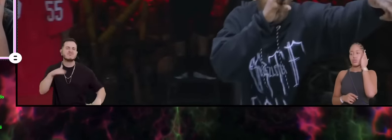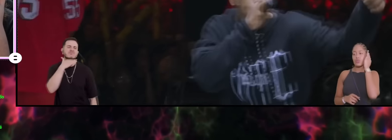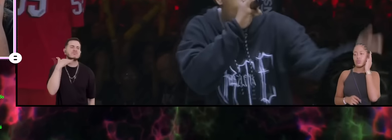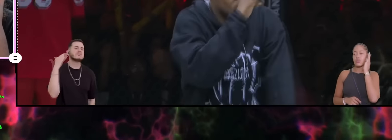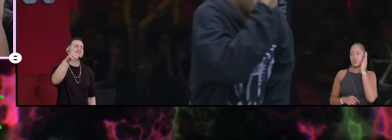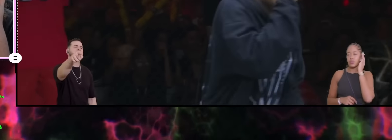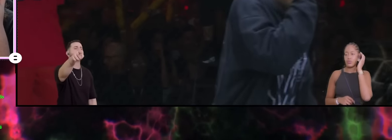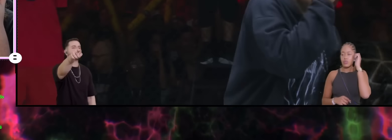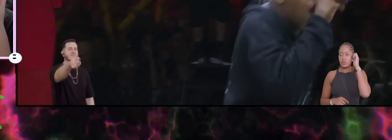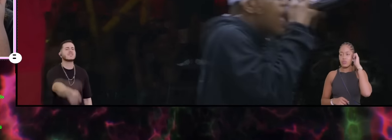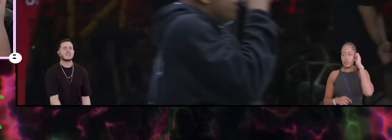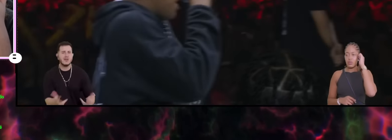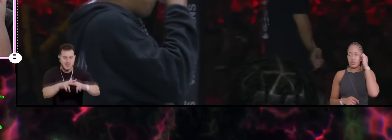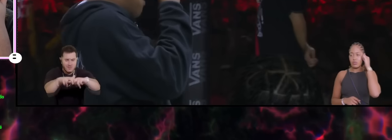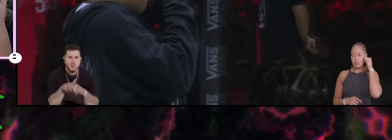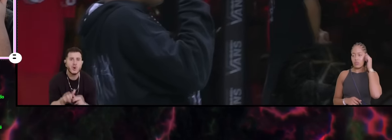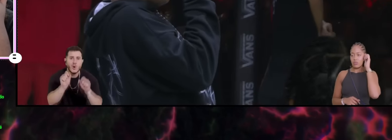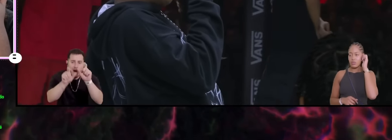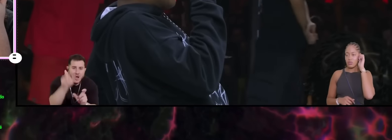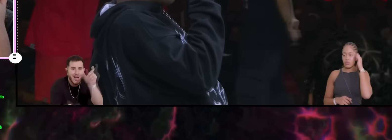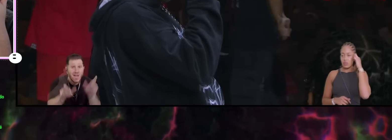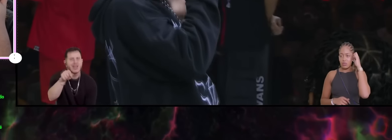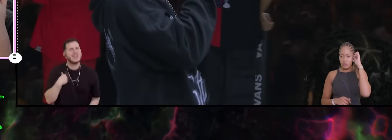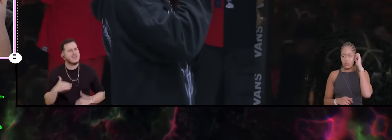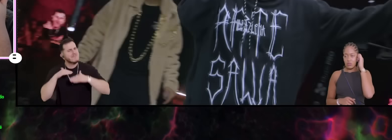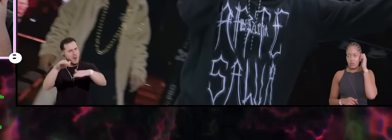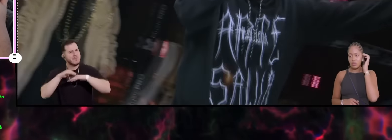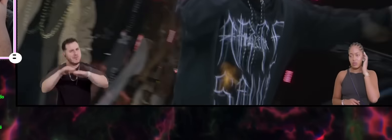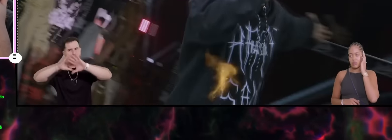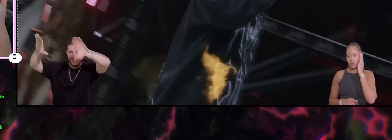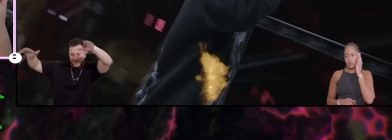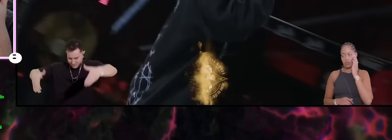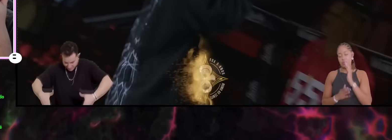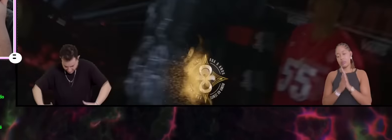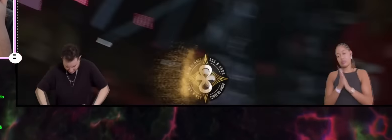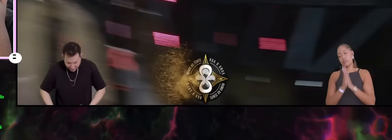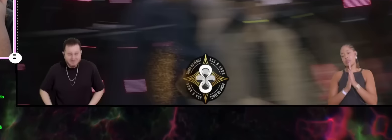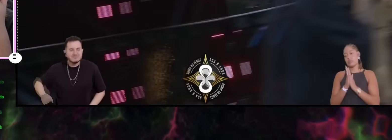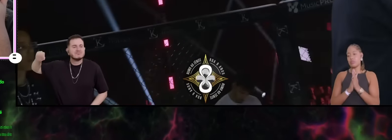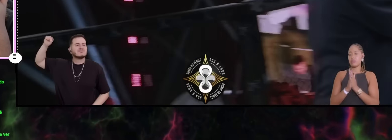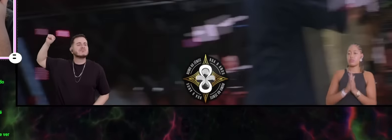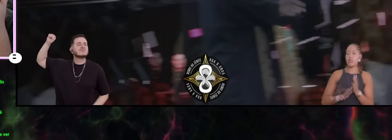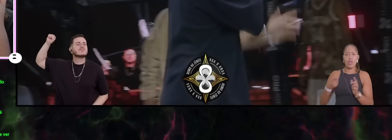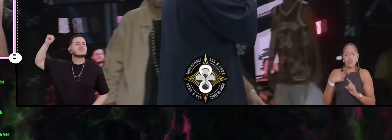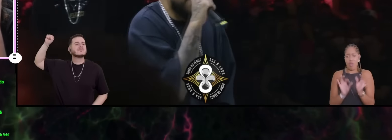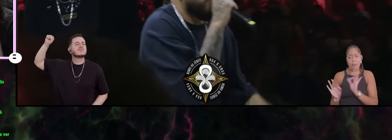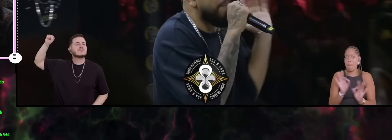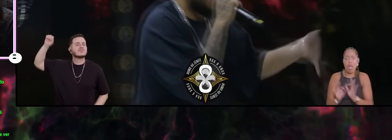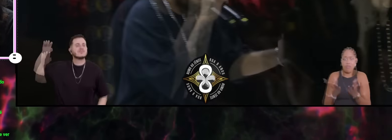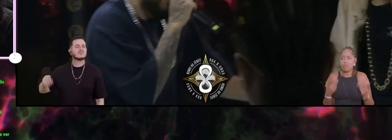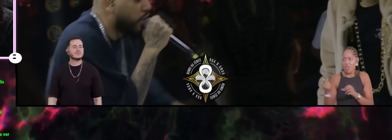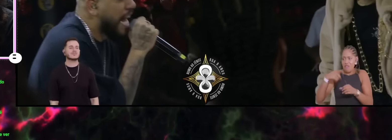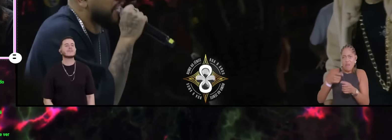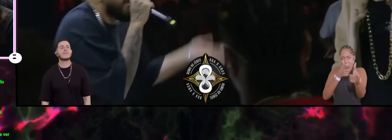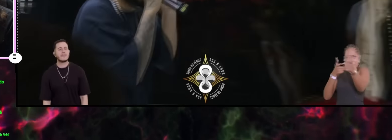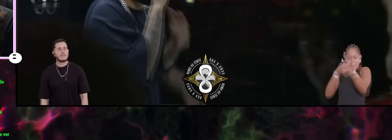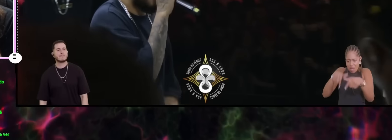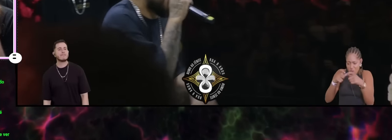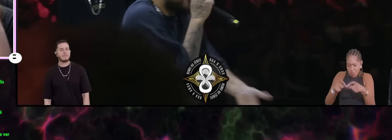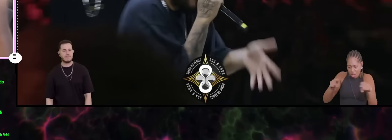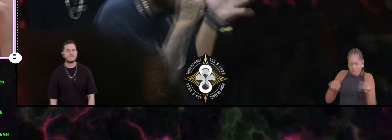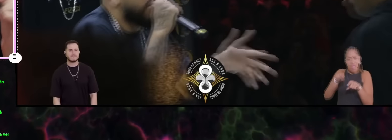Cê tá preparado? Se pra hoje o cinturão vai me impressionar. Não tô preparado, Vitor te mata aqui no